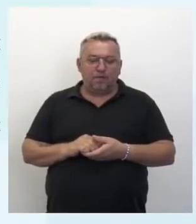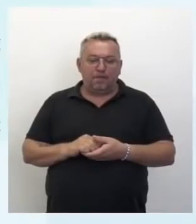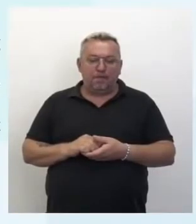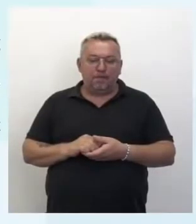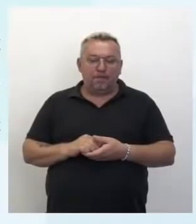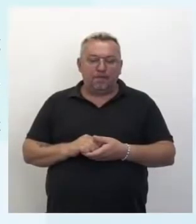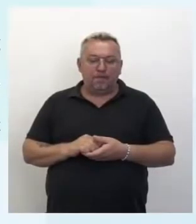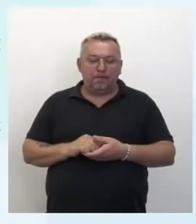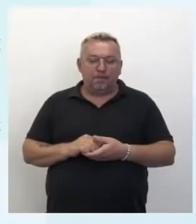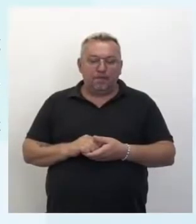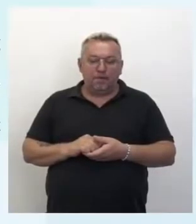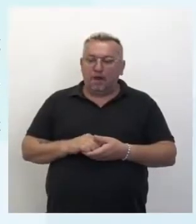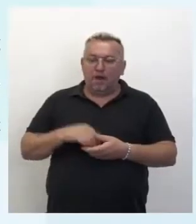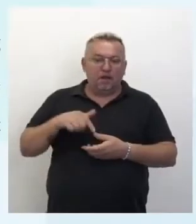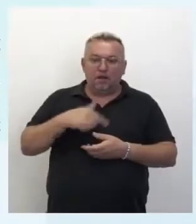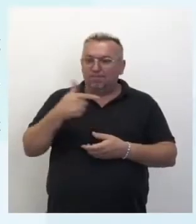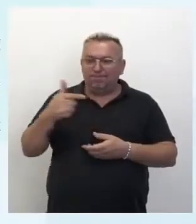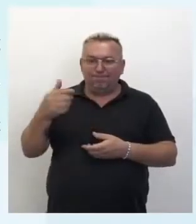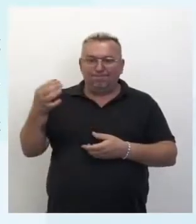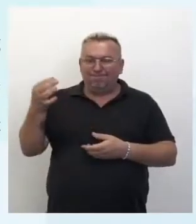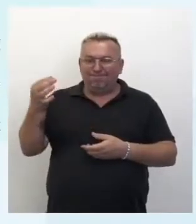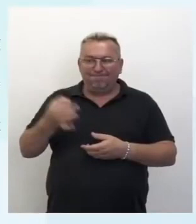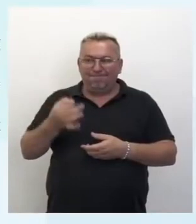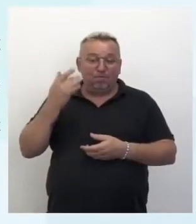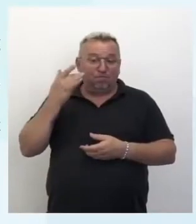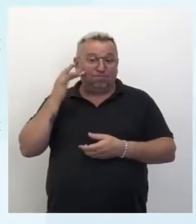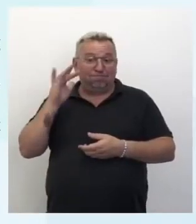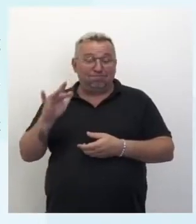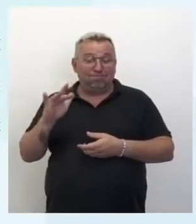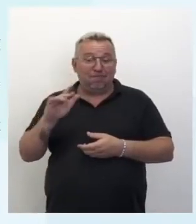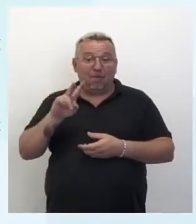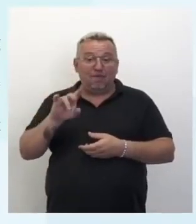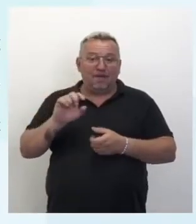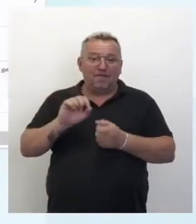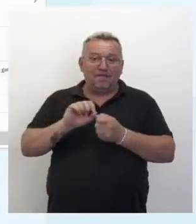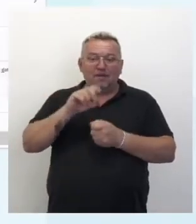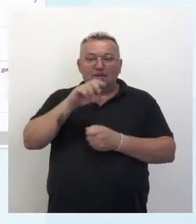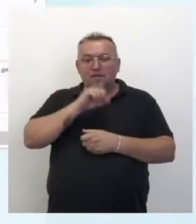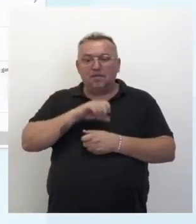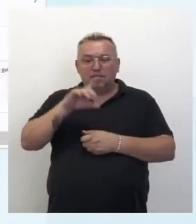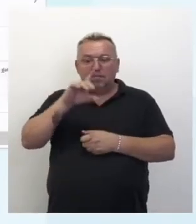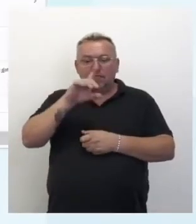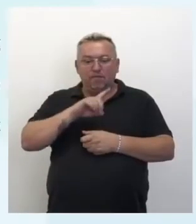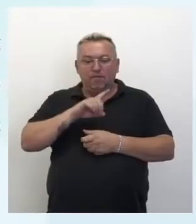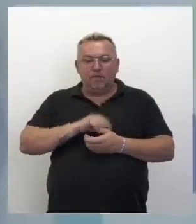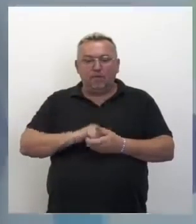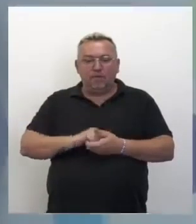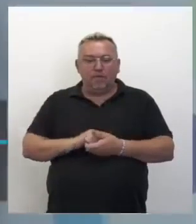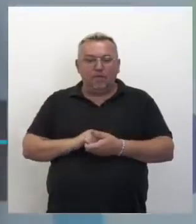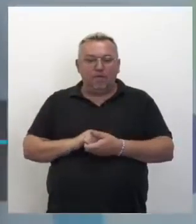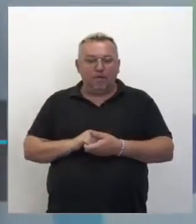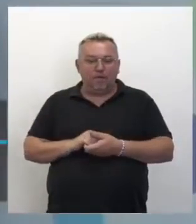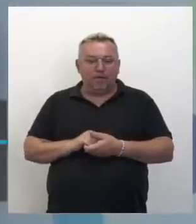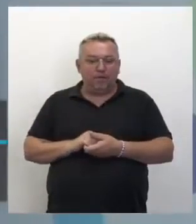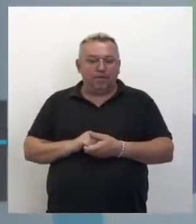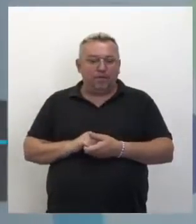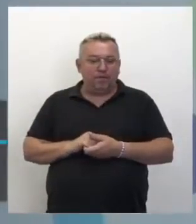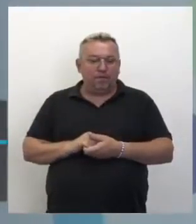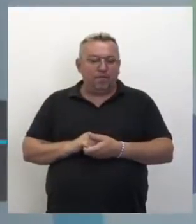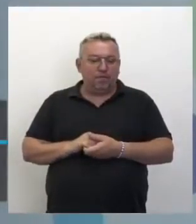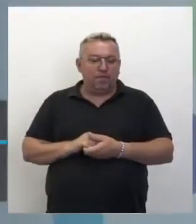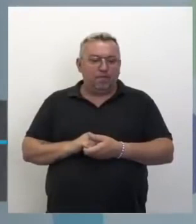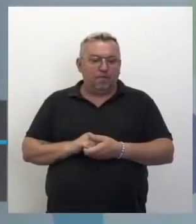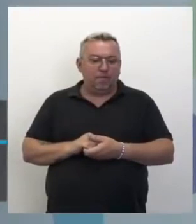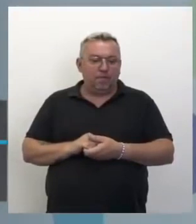going to do. Eles não têm certeza do que eles vão fazer. They don't have a plan yet. Eles não